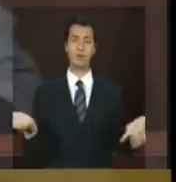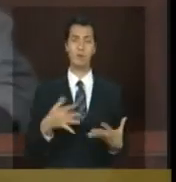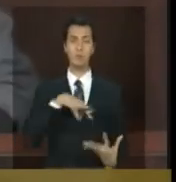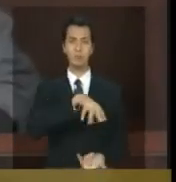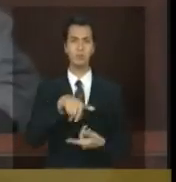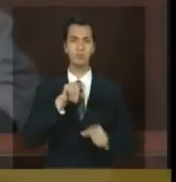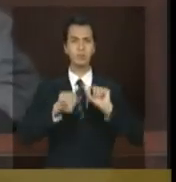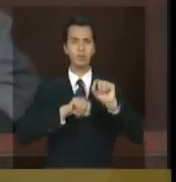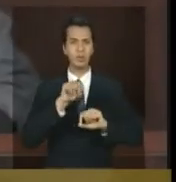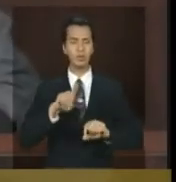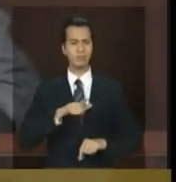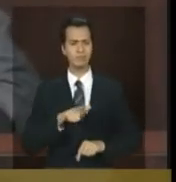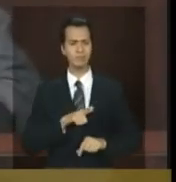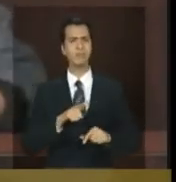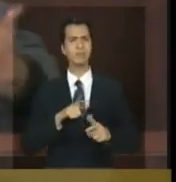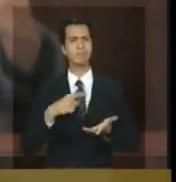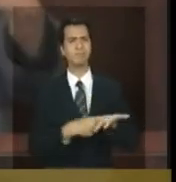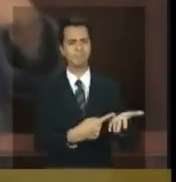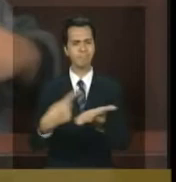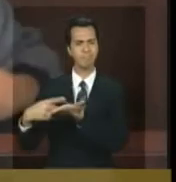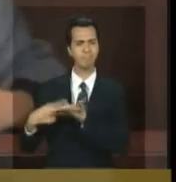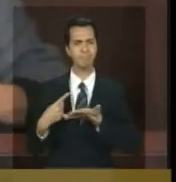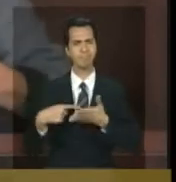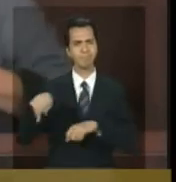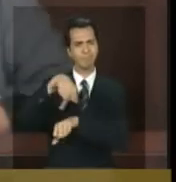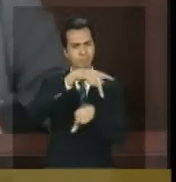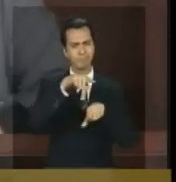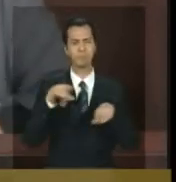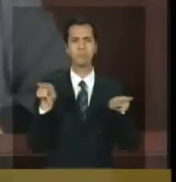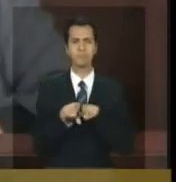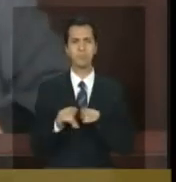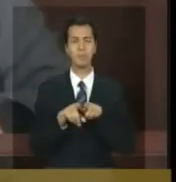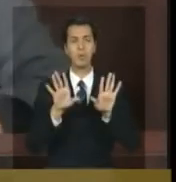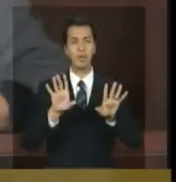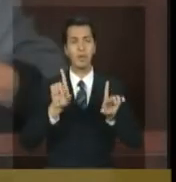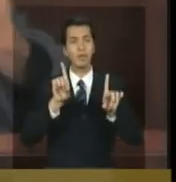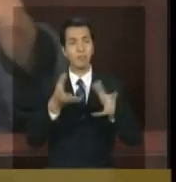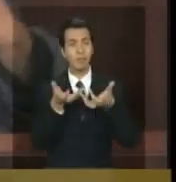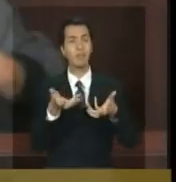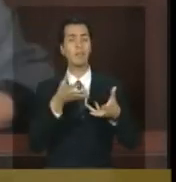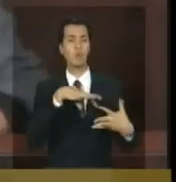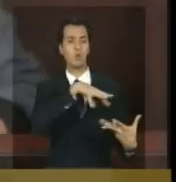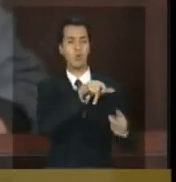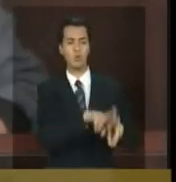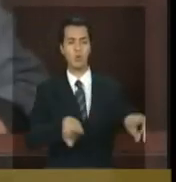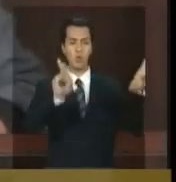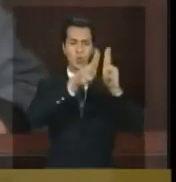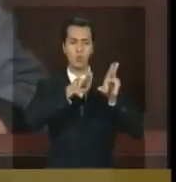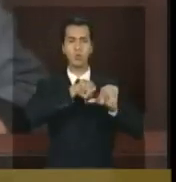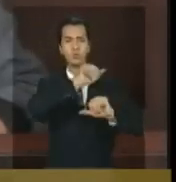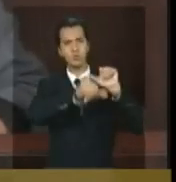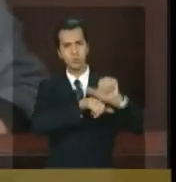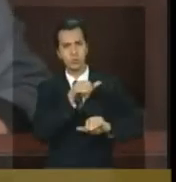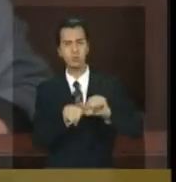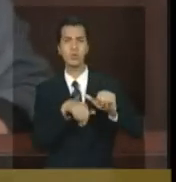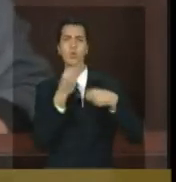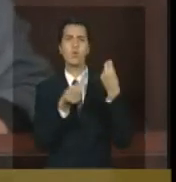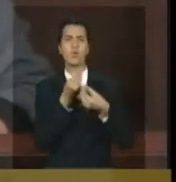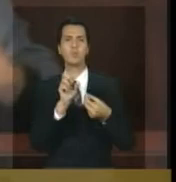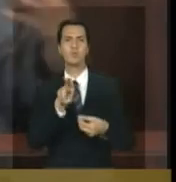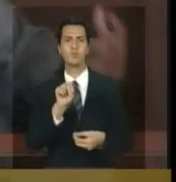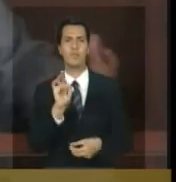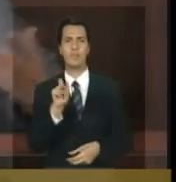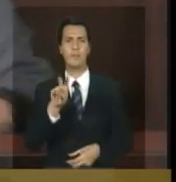o fortalecimento do multilateralismo e a revisão da ONU, a revisão do modelo de governança sobre desenvolvimento